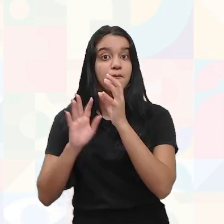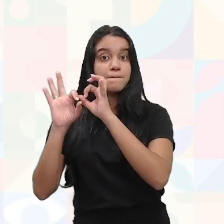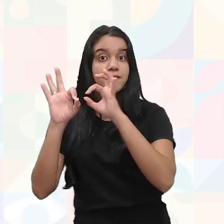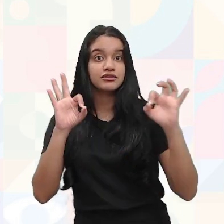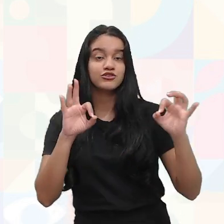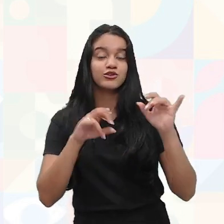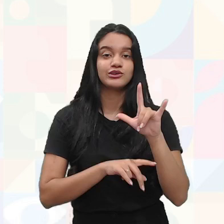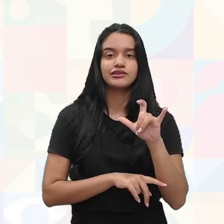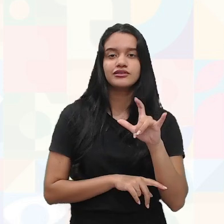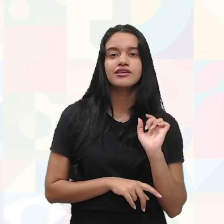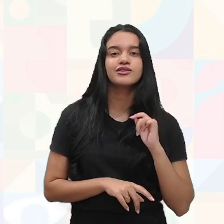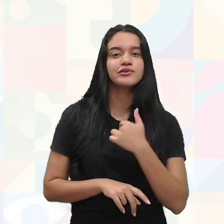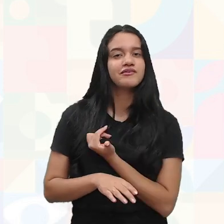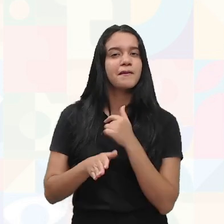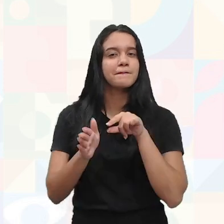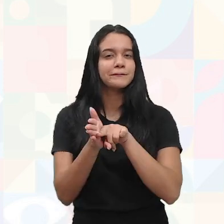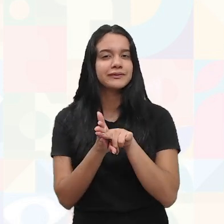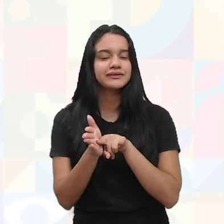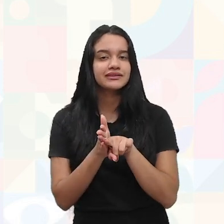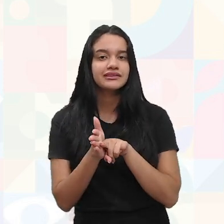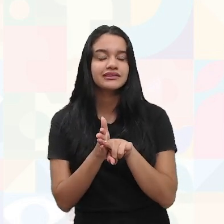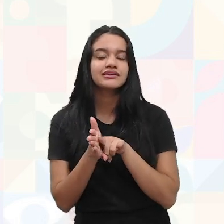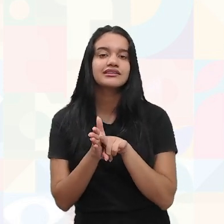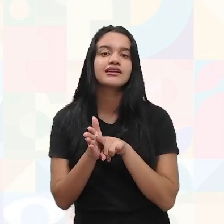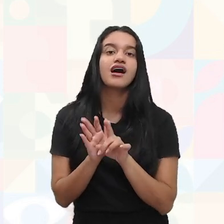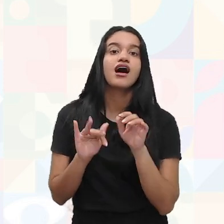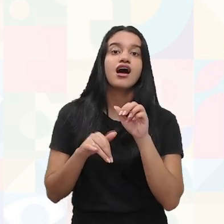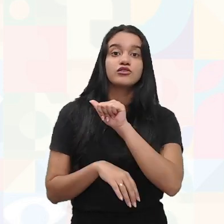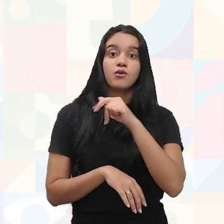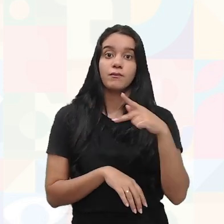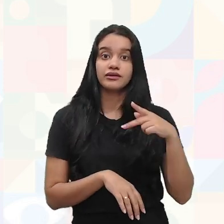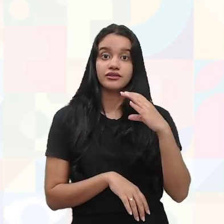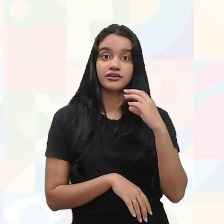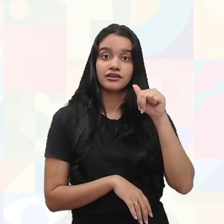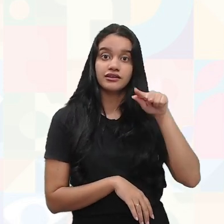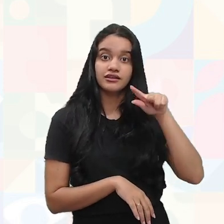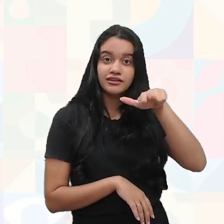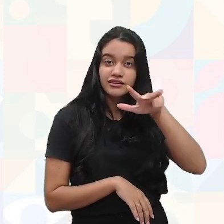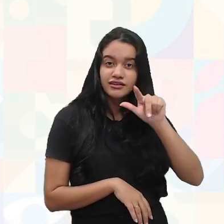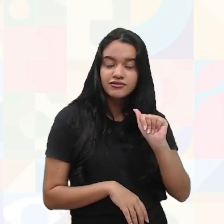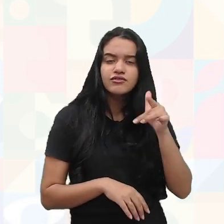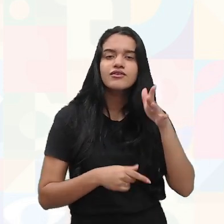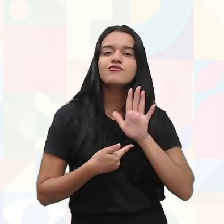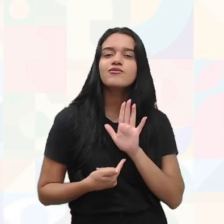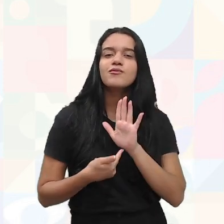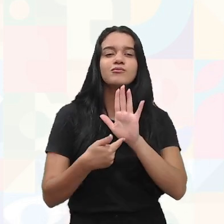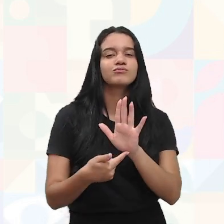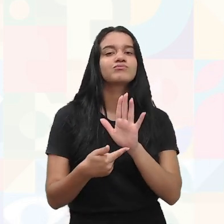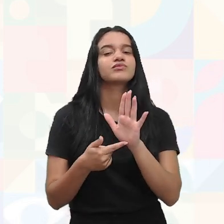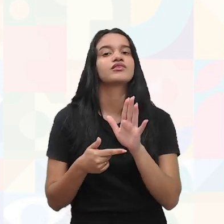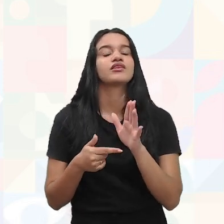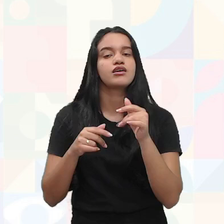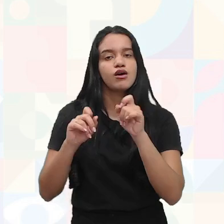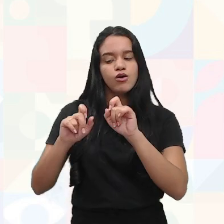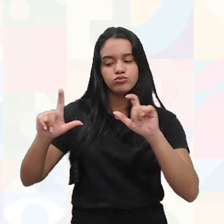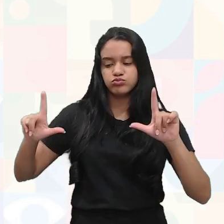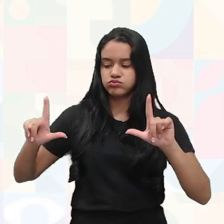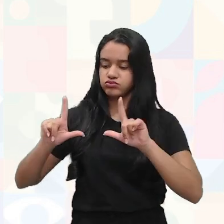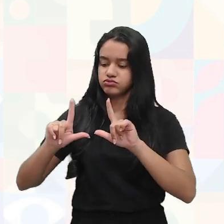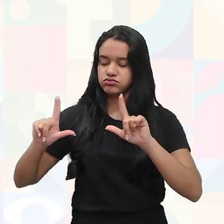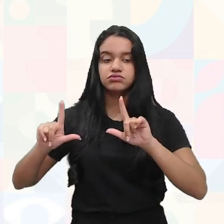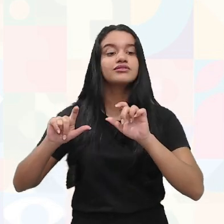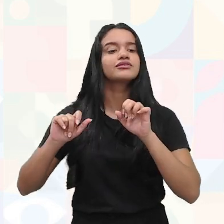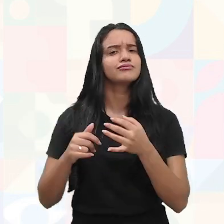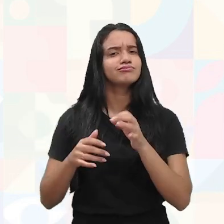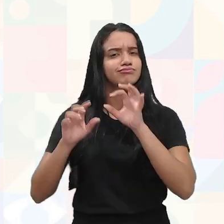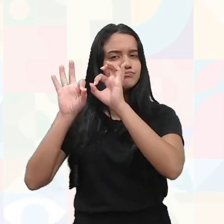gente vai pesquisar lá na ferramenta do Canva Story para Instagram e ele vai trazer um formato já certinho do